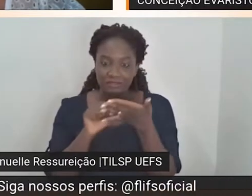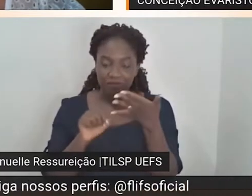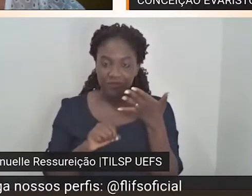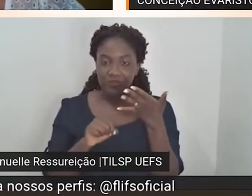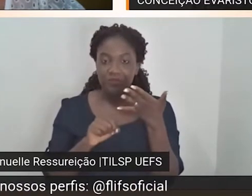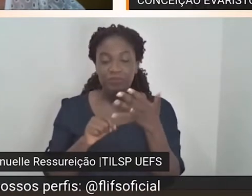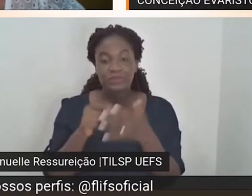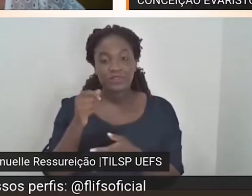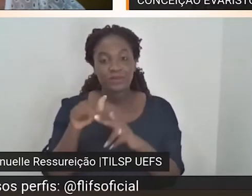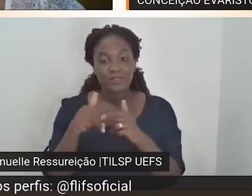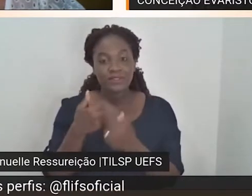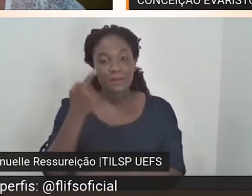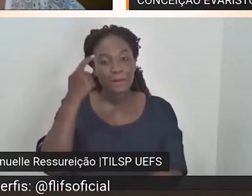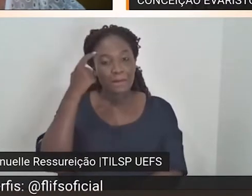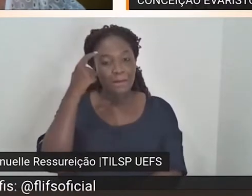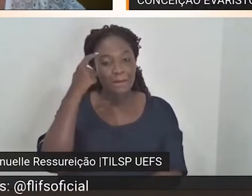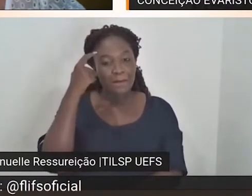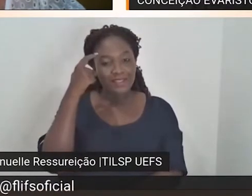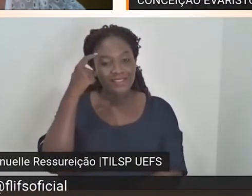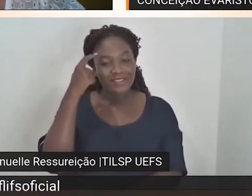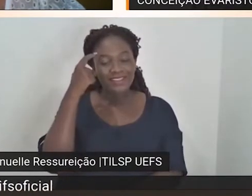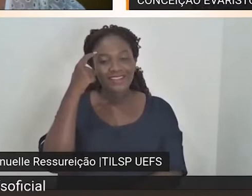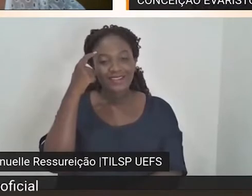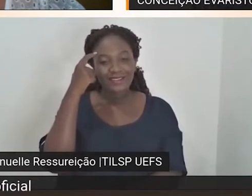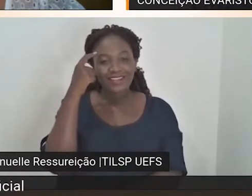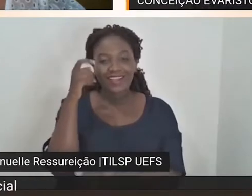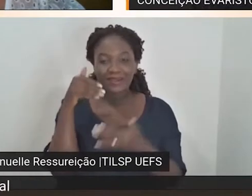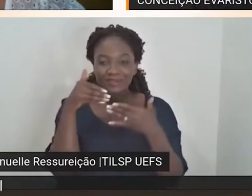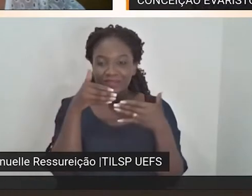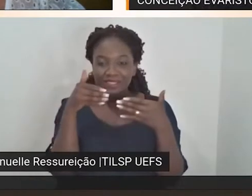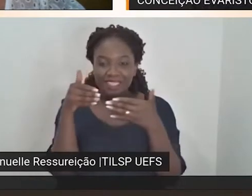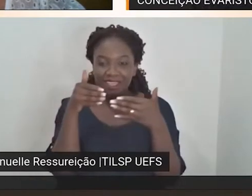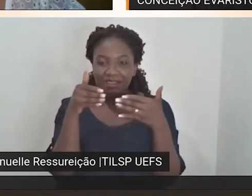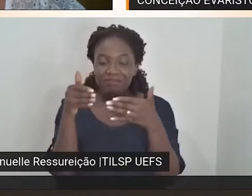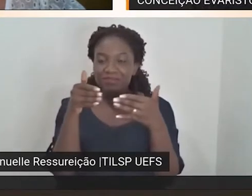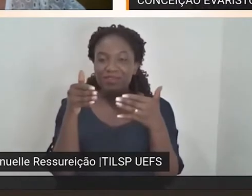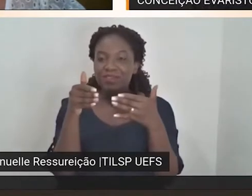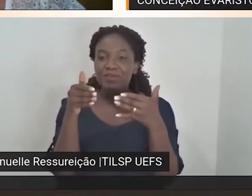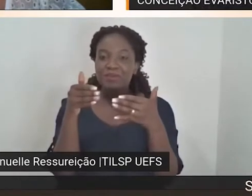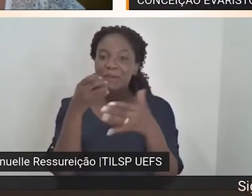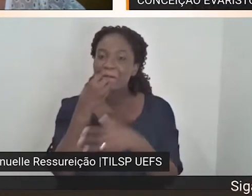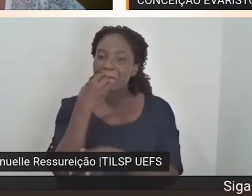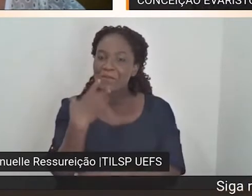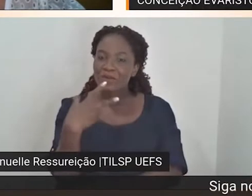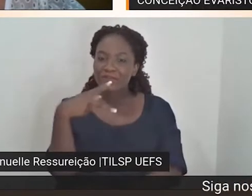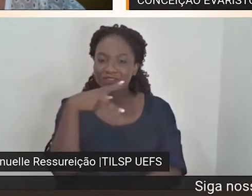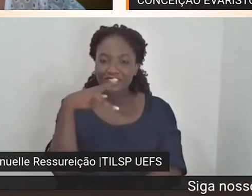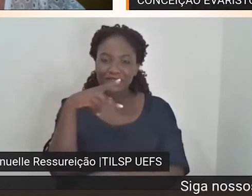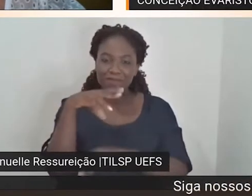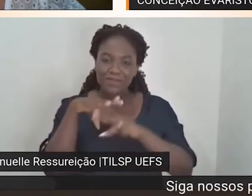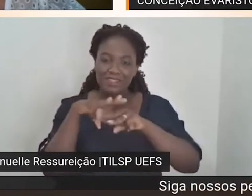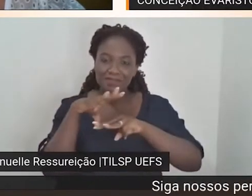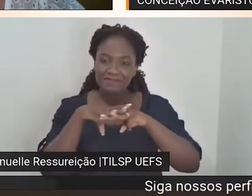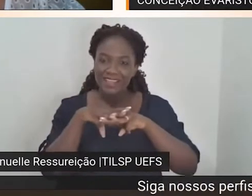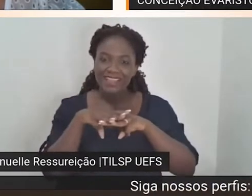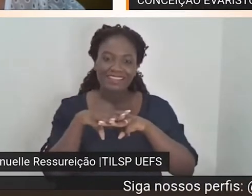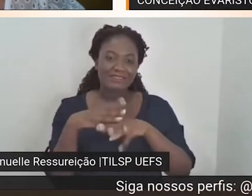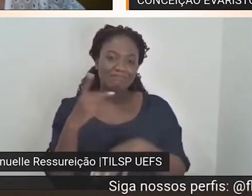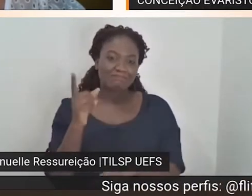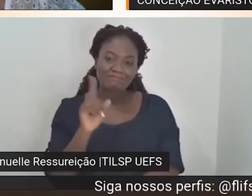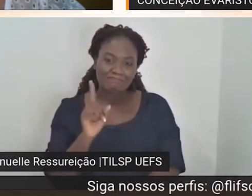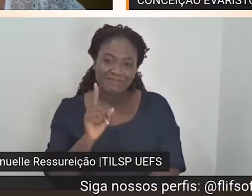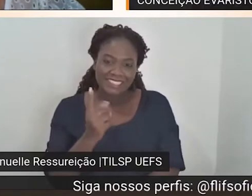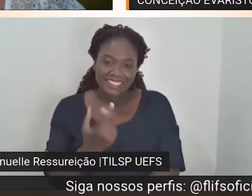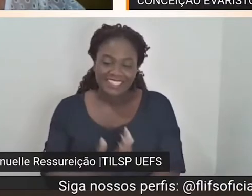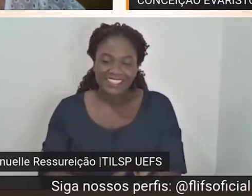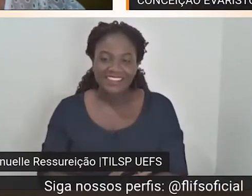penso mesmo no destino. Né? O meu destino não foi para ser uma boa professora de matemática, que eu mal eu sei